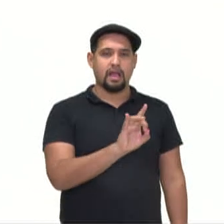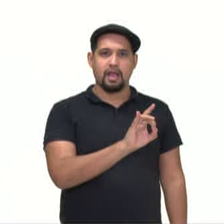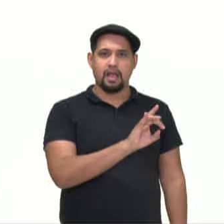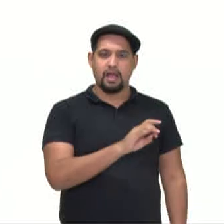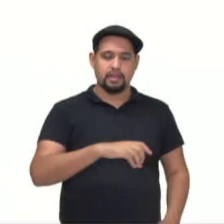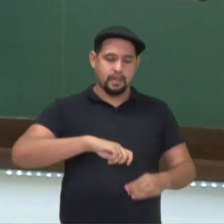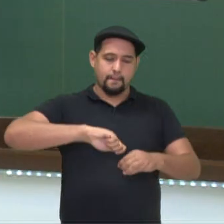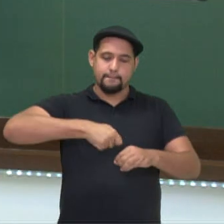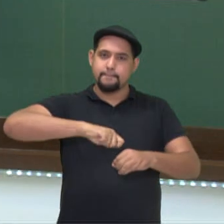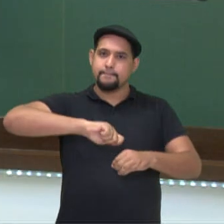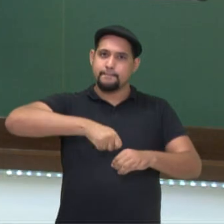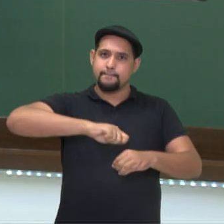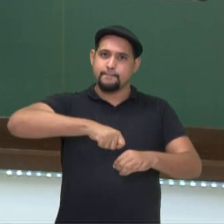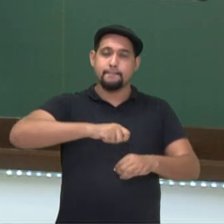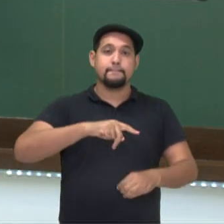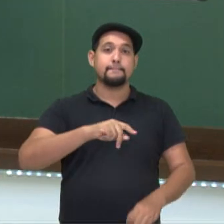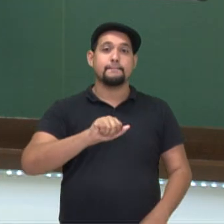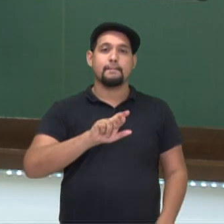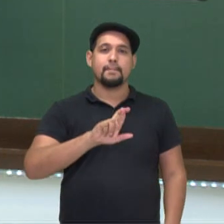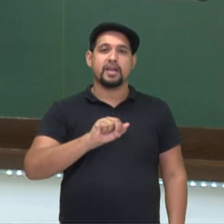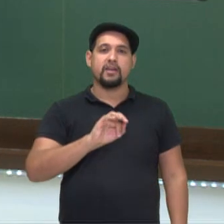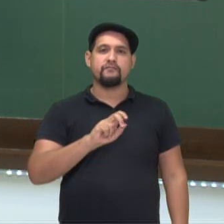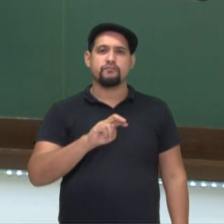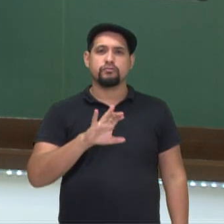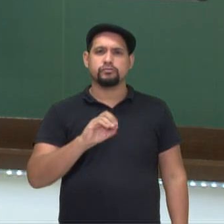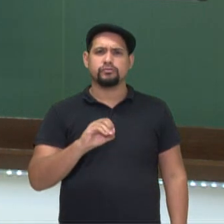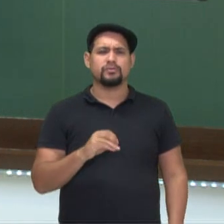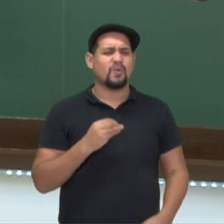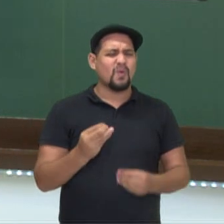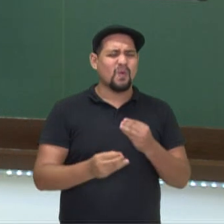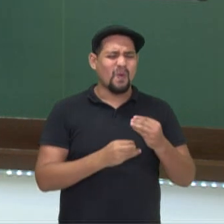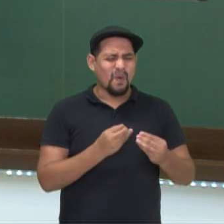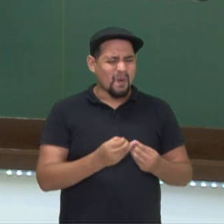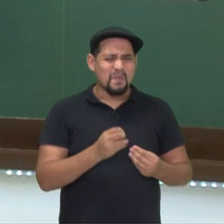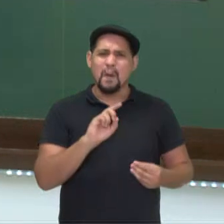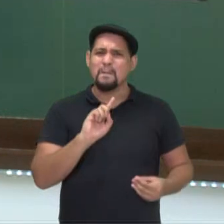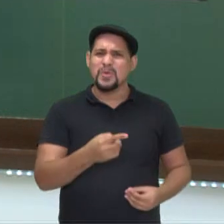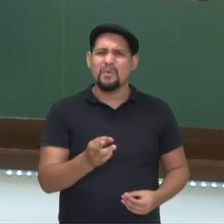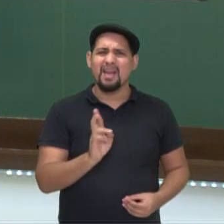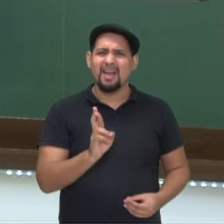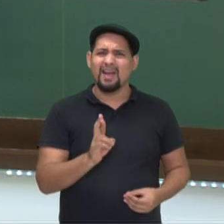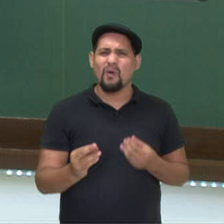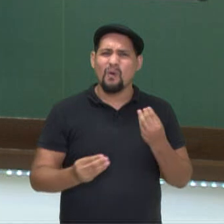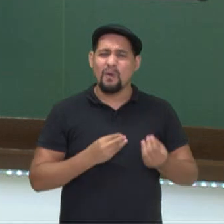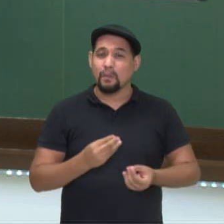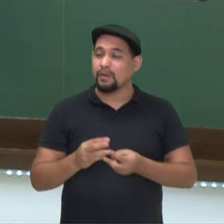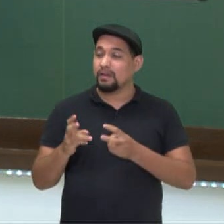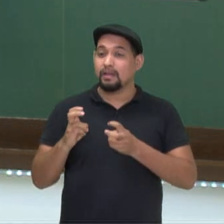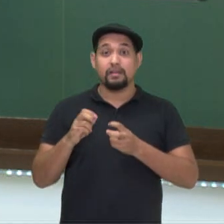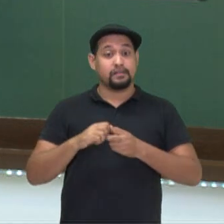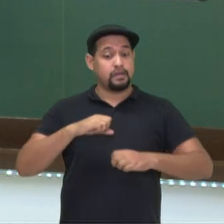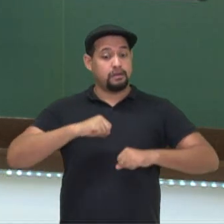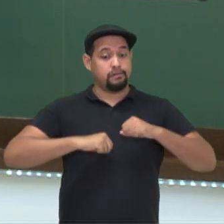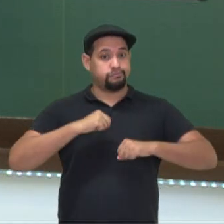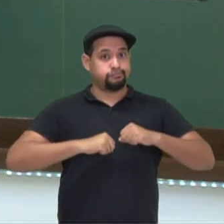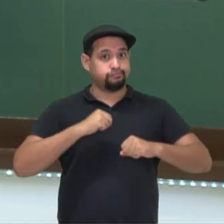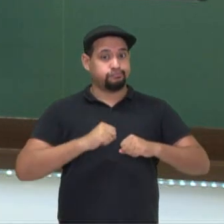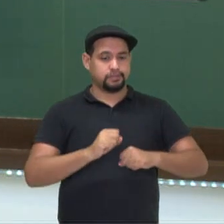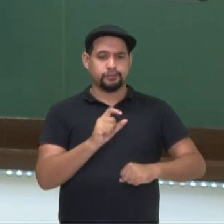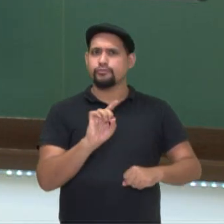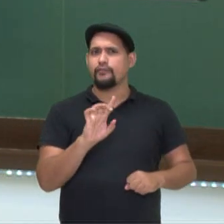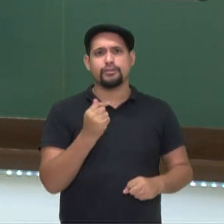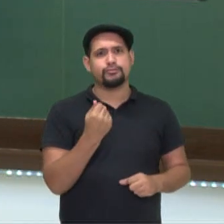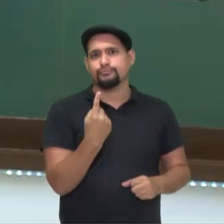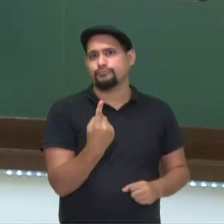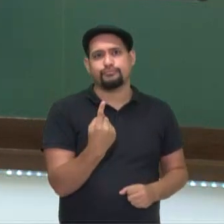produzido. Você deve estar aí viajando, né? Ah, como que um parafuso custa R$1.000 para ser produzido? Veja, quando a fábrica vai produzir os parafusos, ele não produz